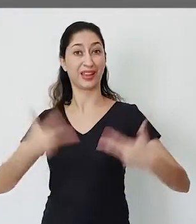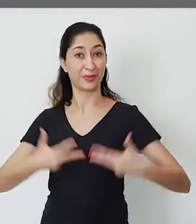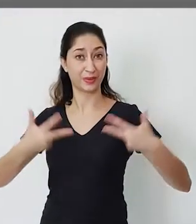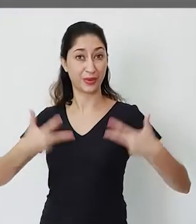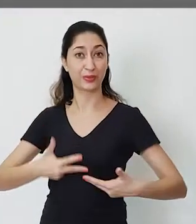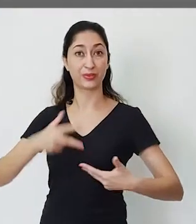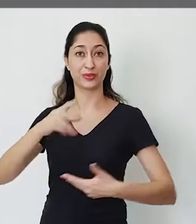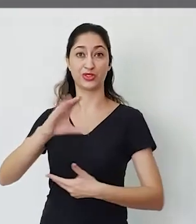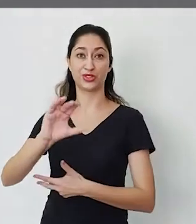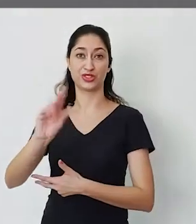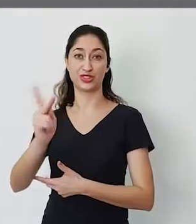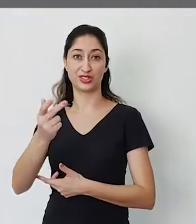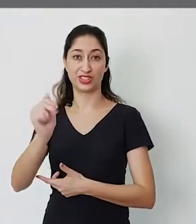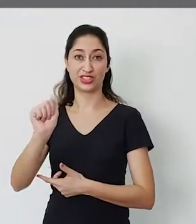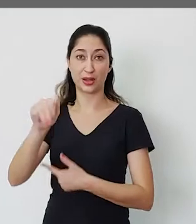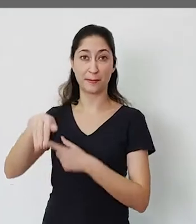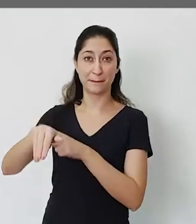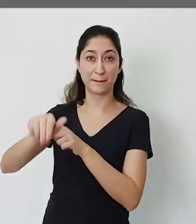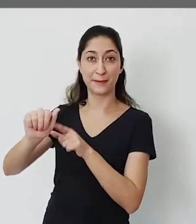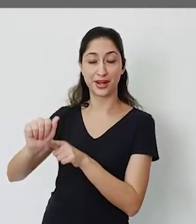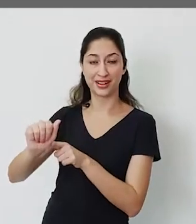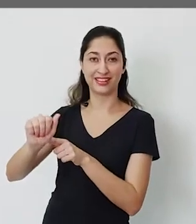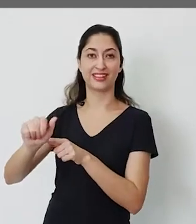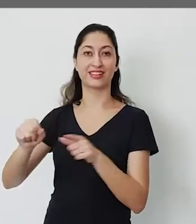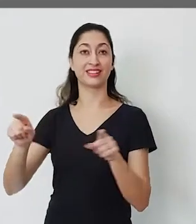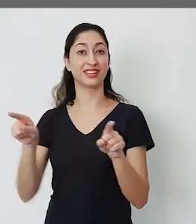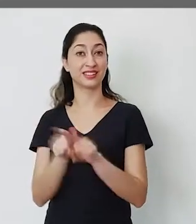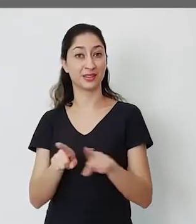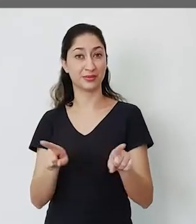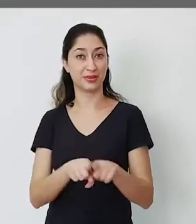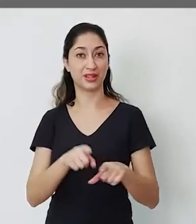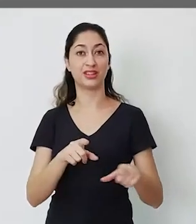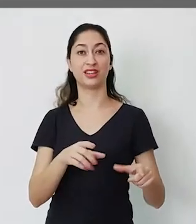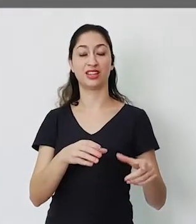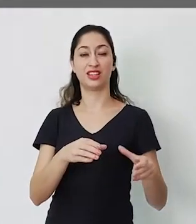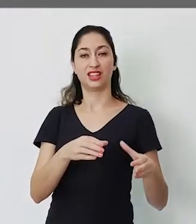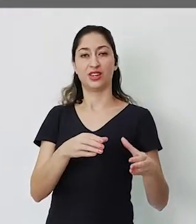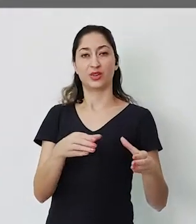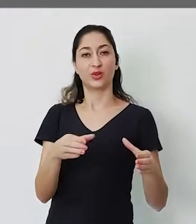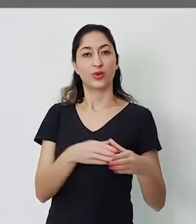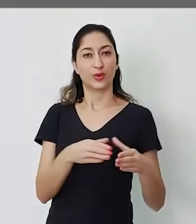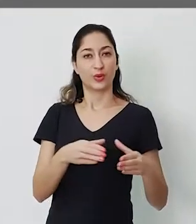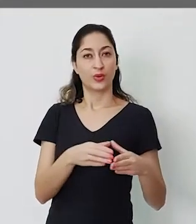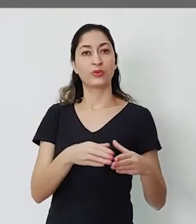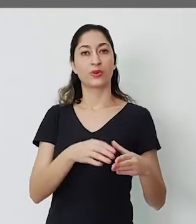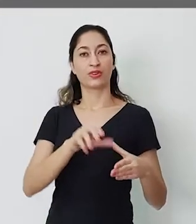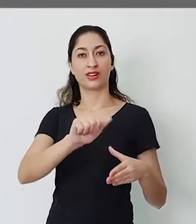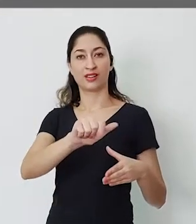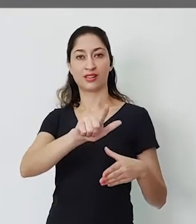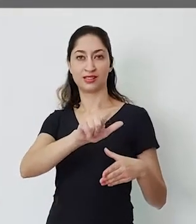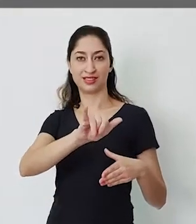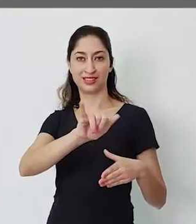de atuação, principalmente naquele território, né, do Barreiro e Ibirité. Atuo principalmente dentro